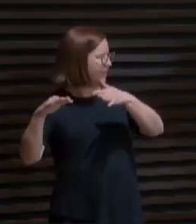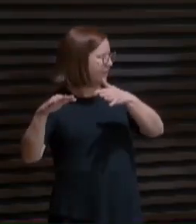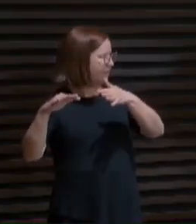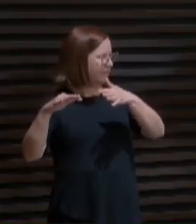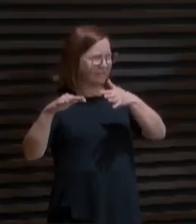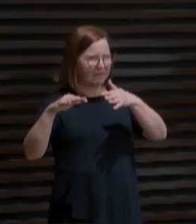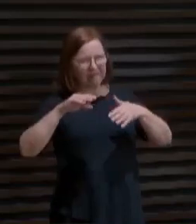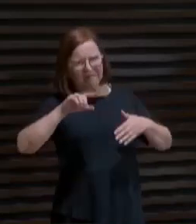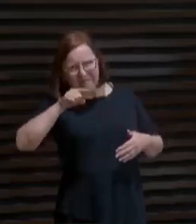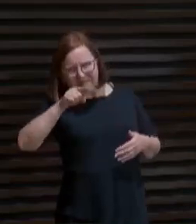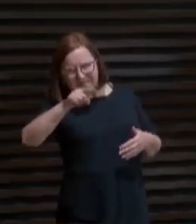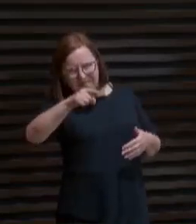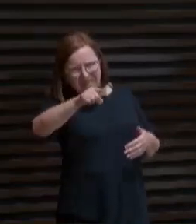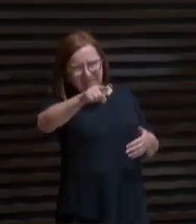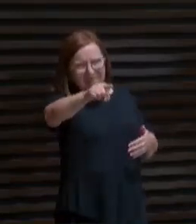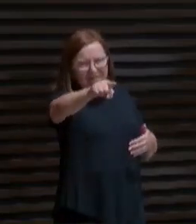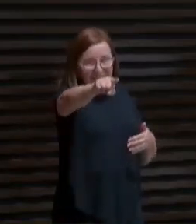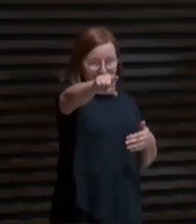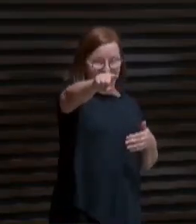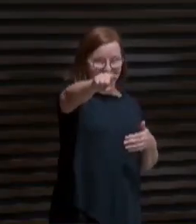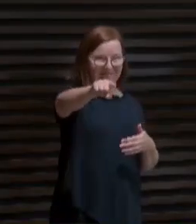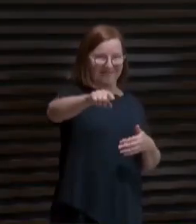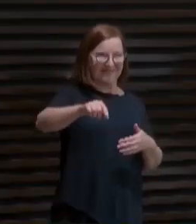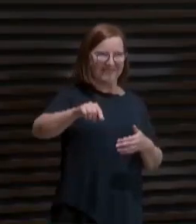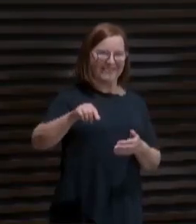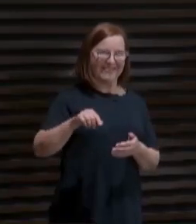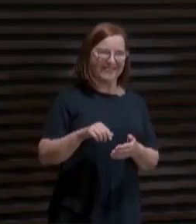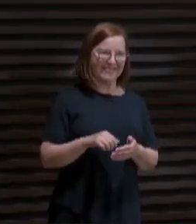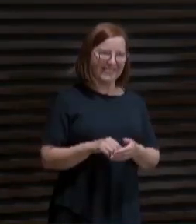2 quilômetros para dentro.